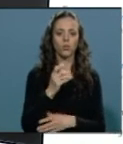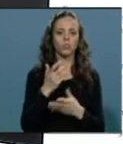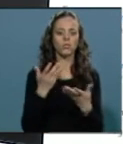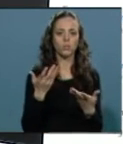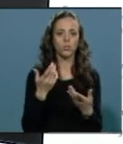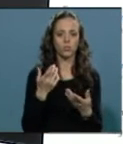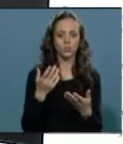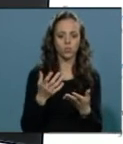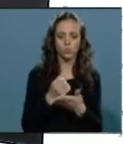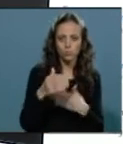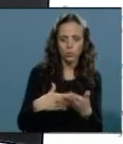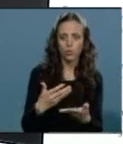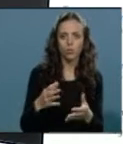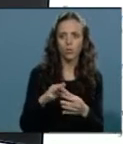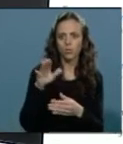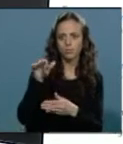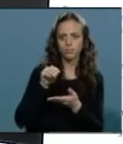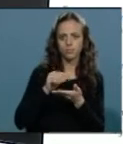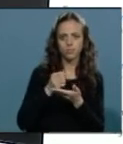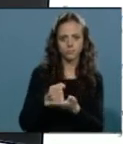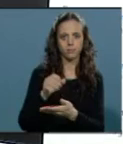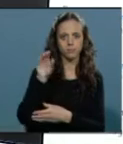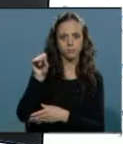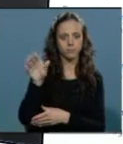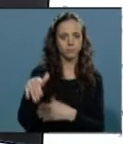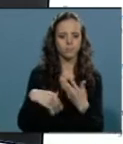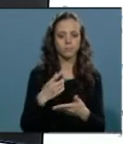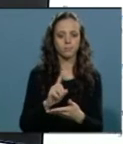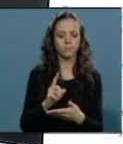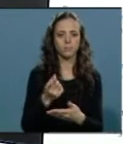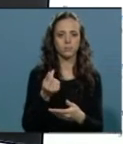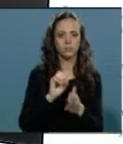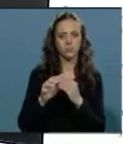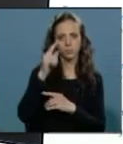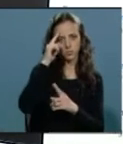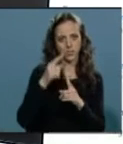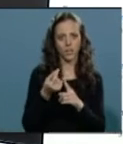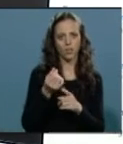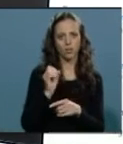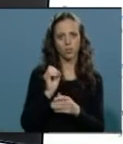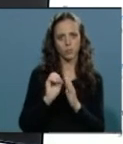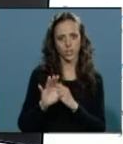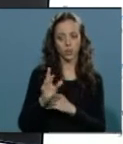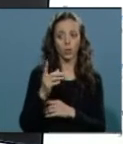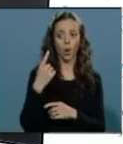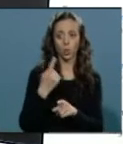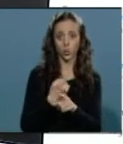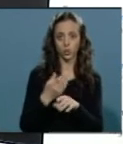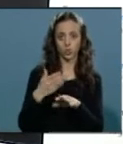não vamos poder recorrer à linha de apoio com a possibilidade do fundo perder. A única coisa que nos resta